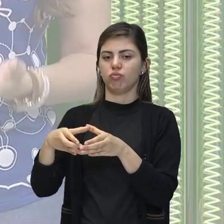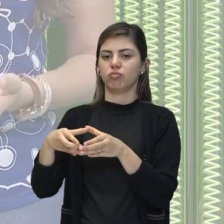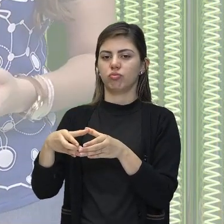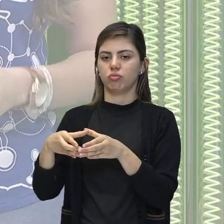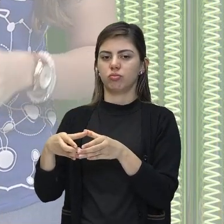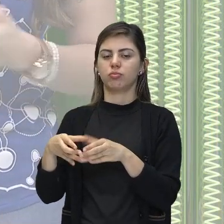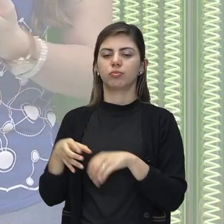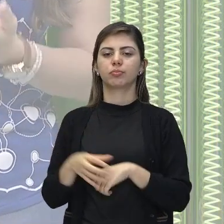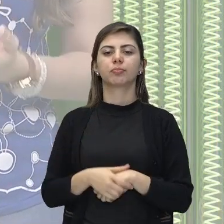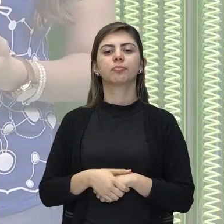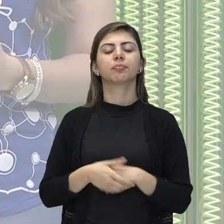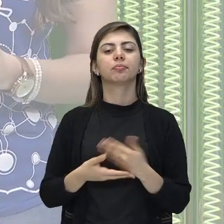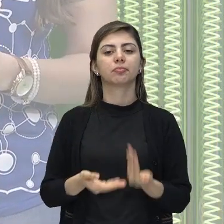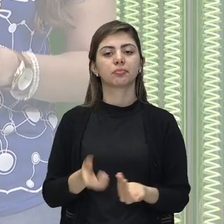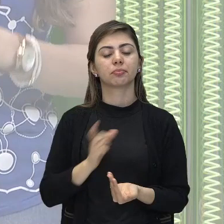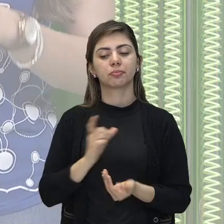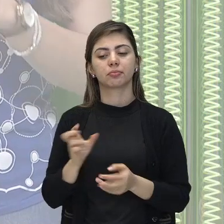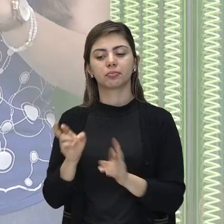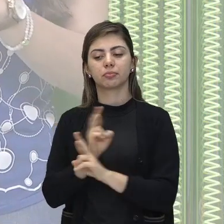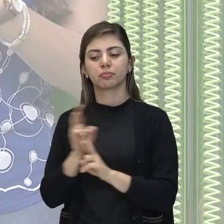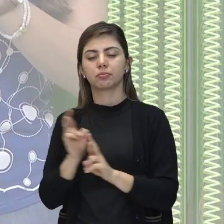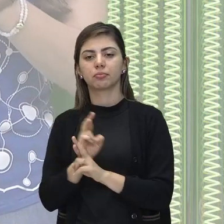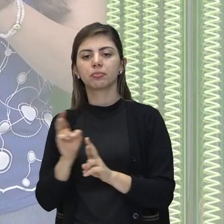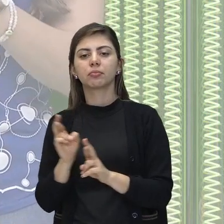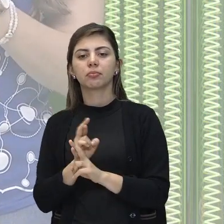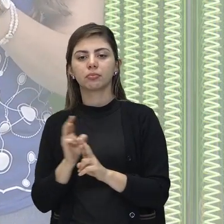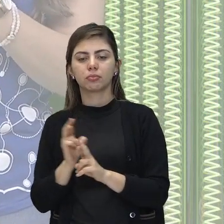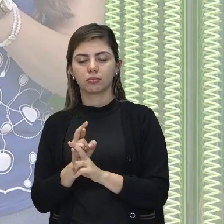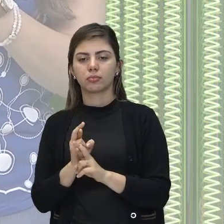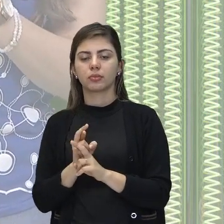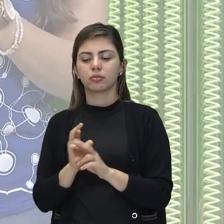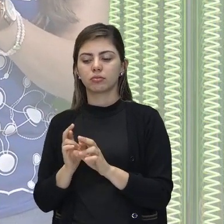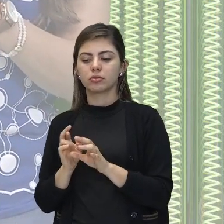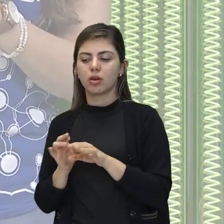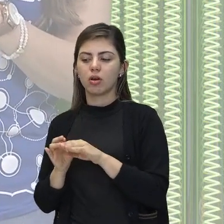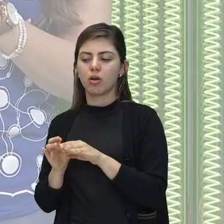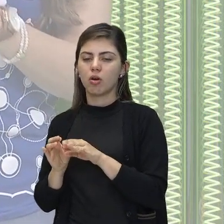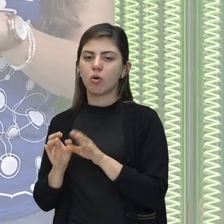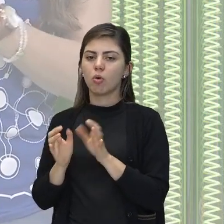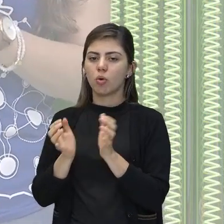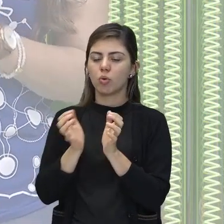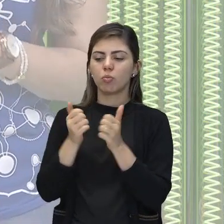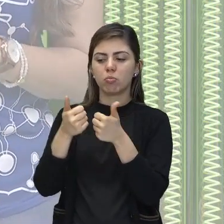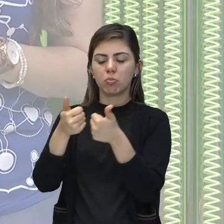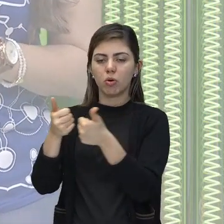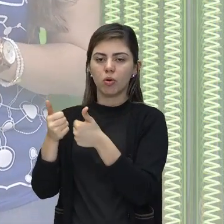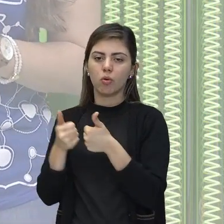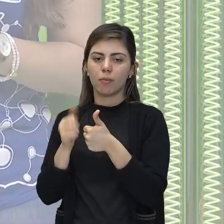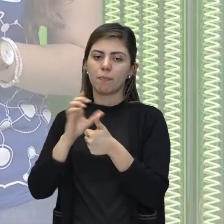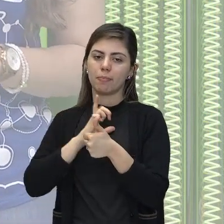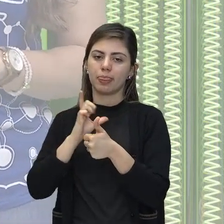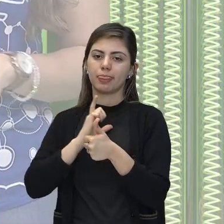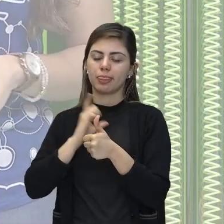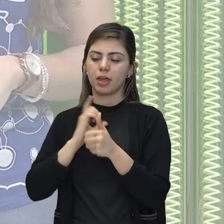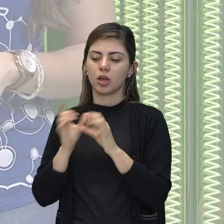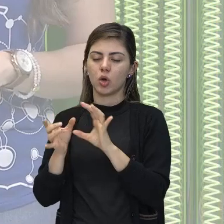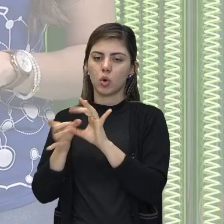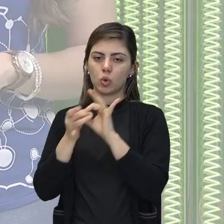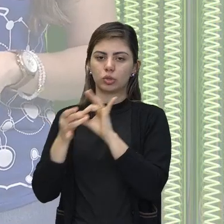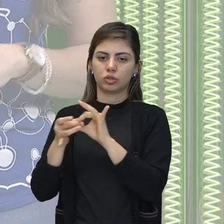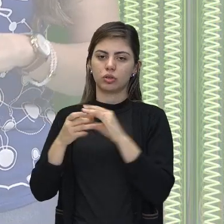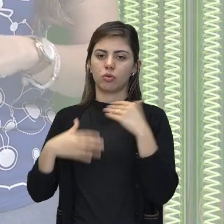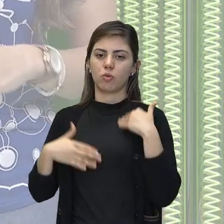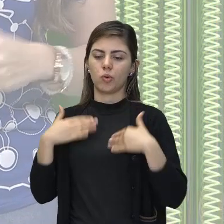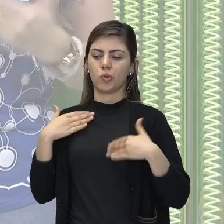uma relação harmônica, mas eles estão unidos anatomicamente, certo?